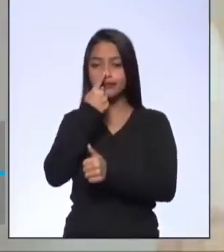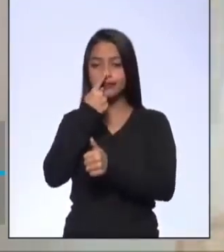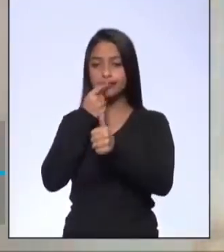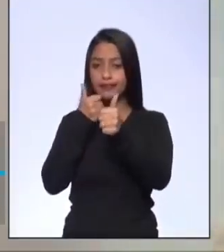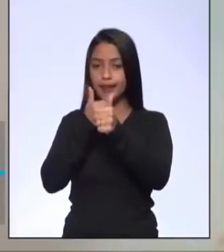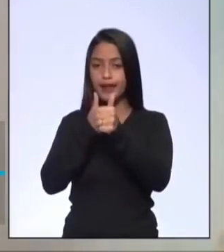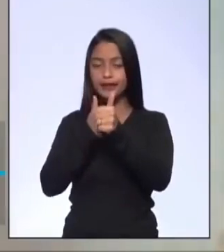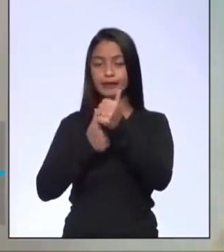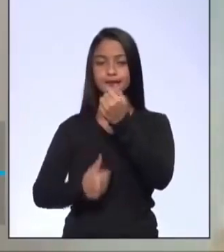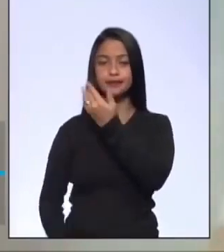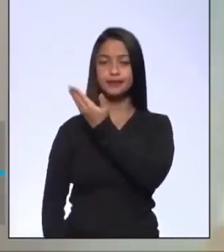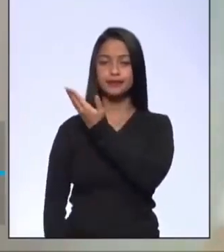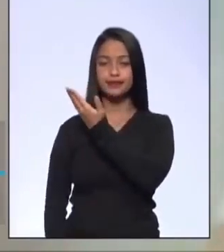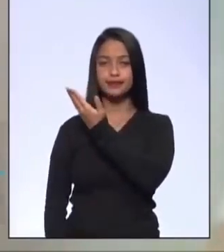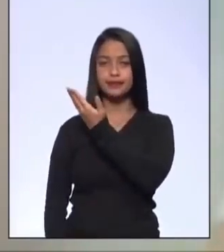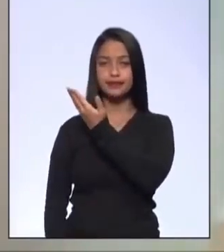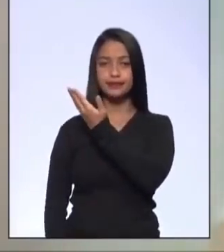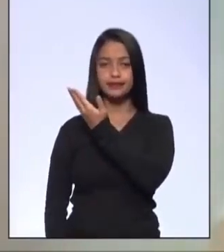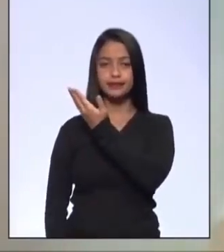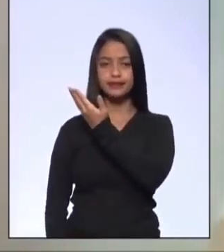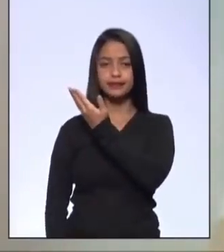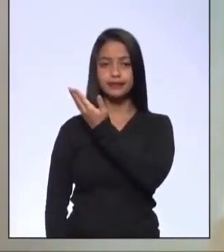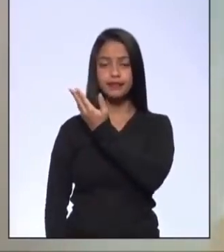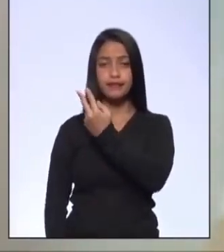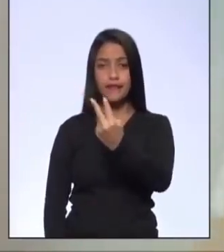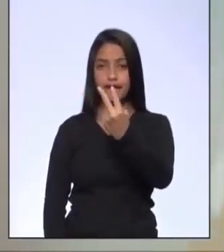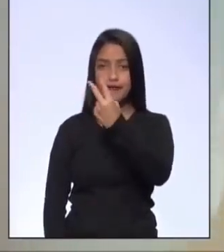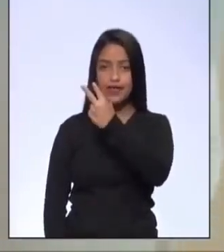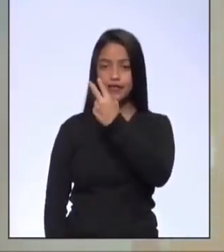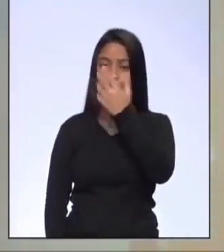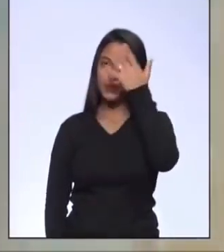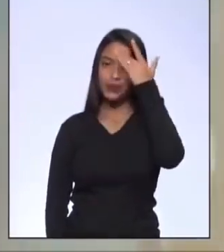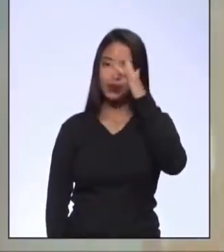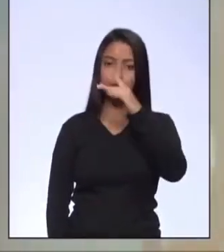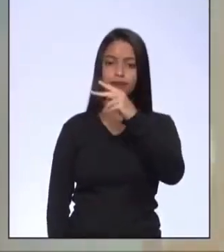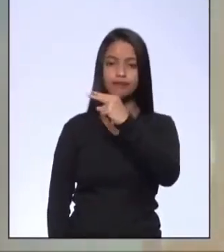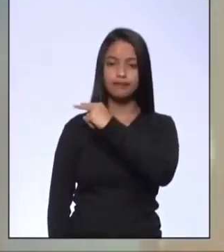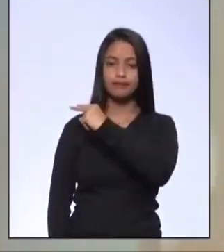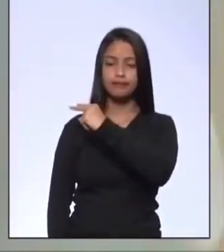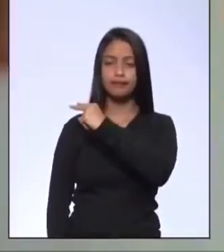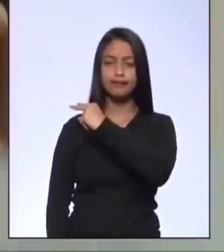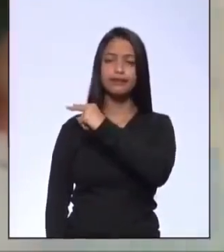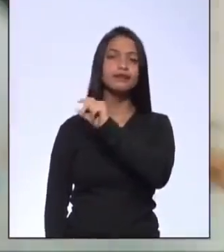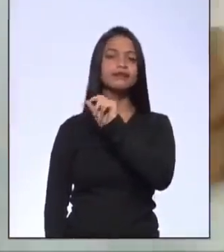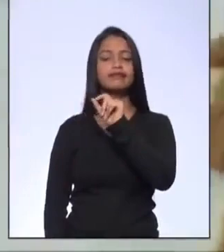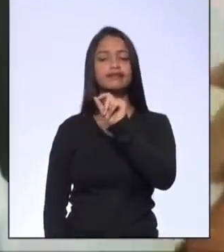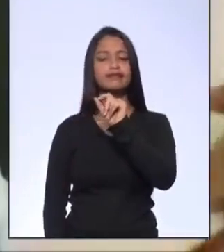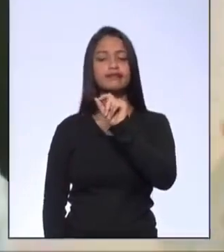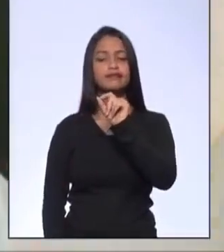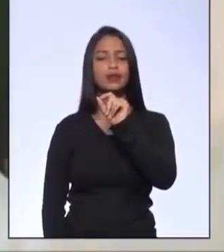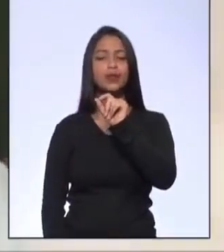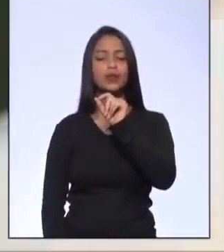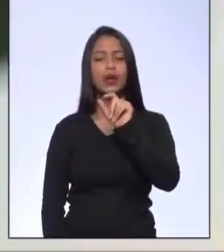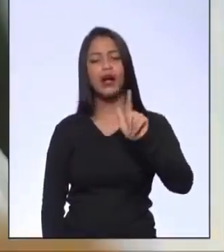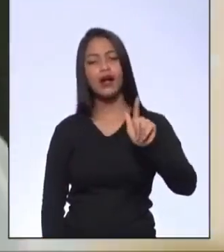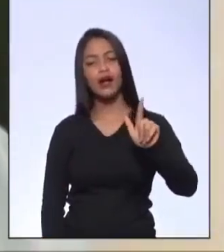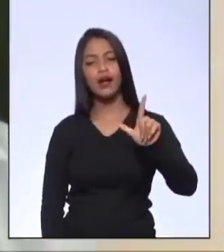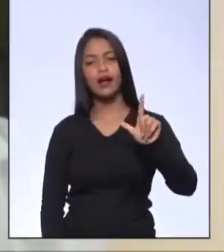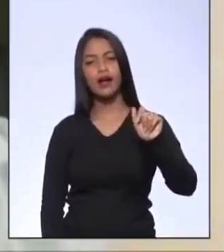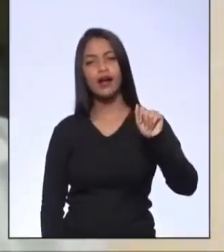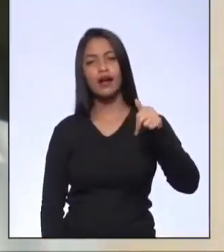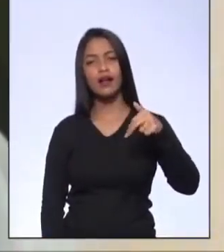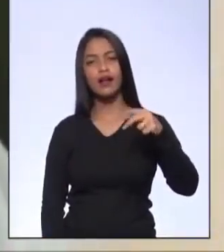tá? Não sei se eu consigo mostrar para vocês aqui. Ela vai estar mais ou menos na região do nariz. E esta glândula, ela vai